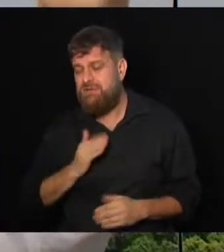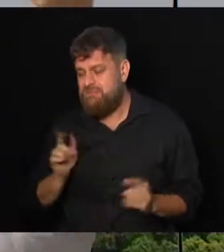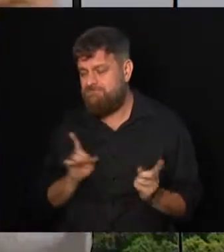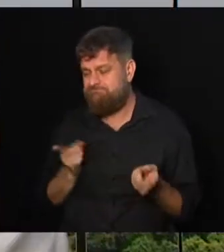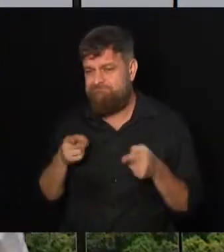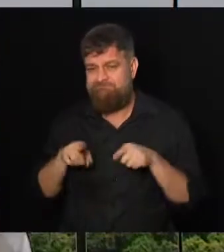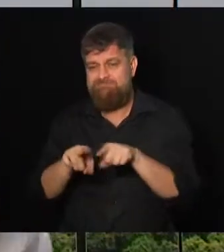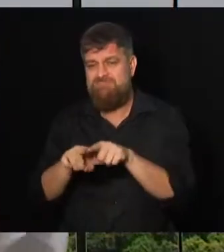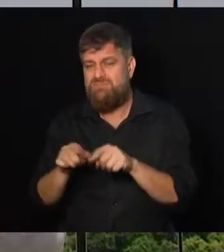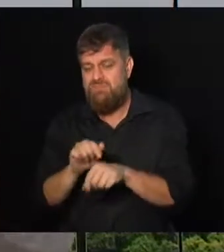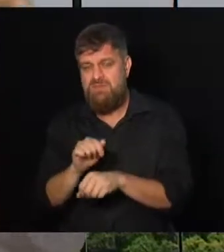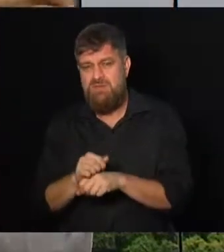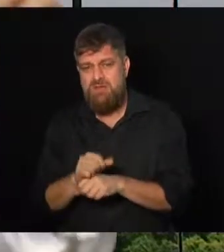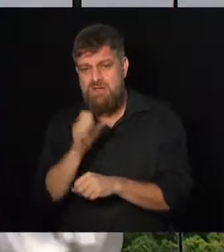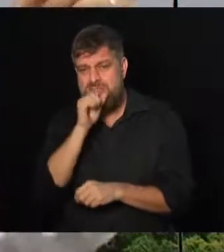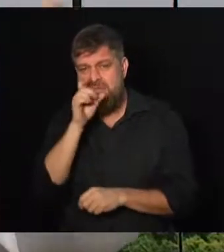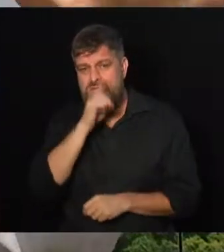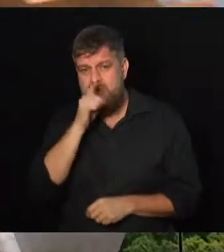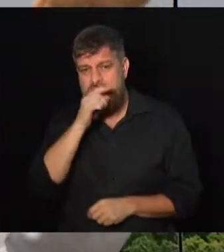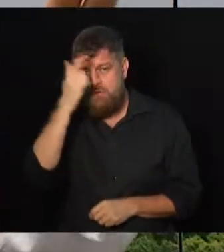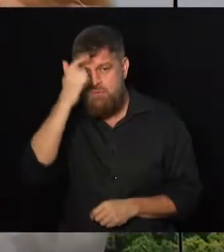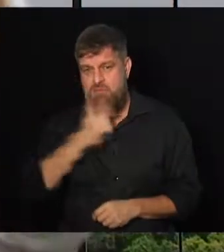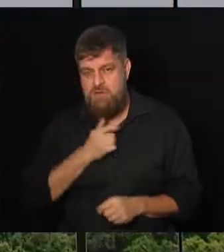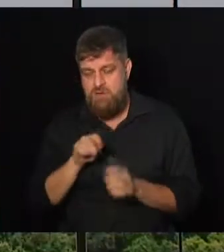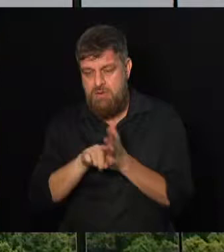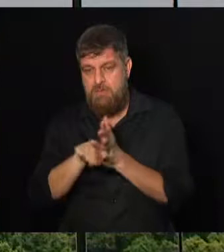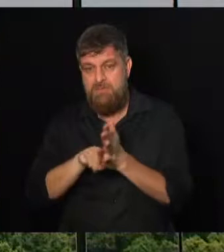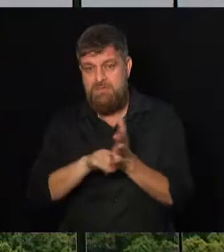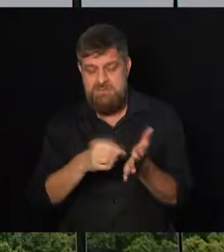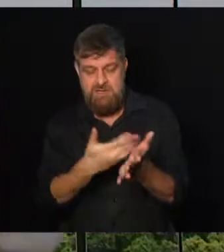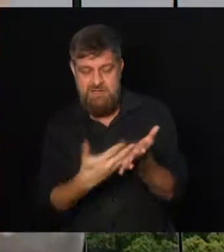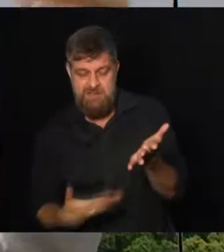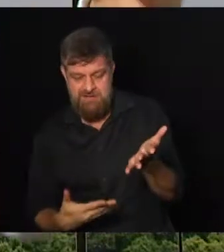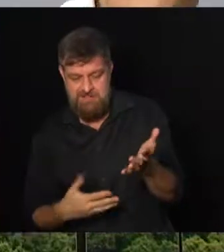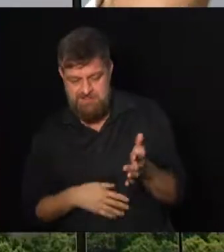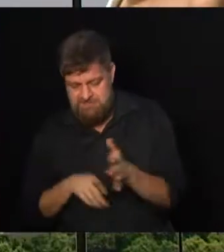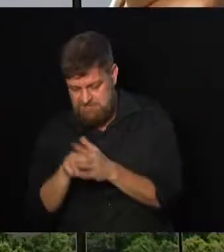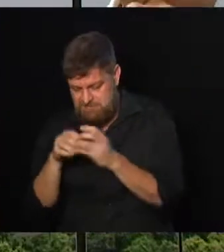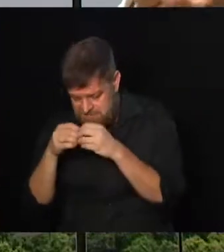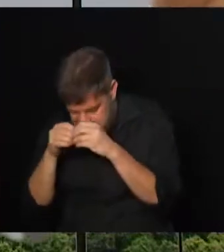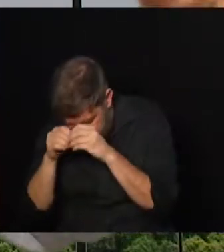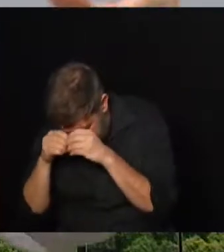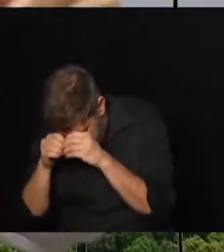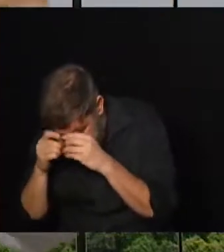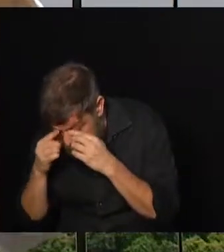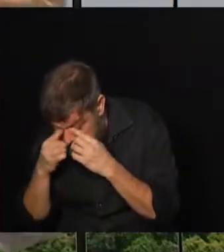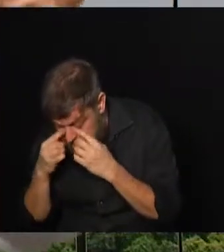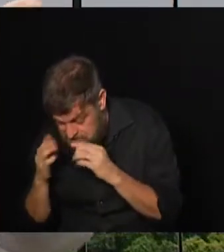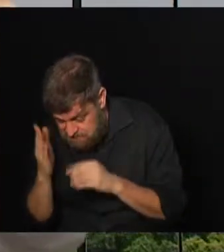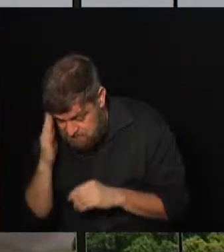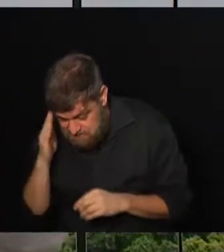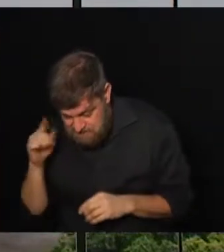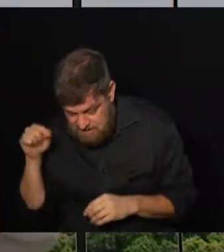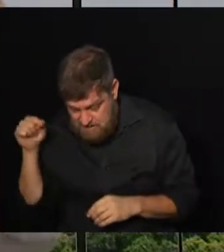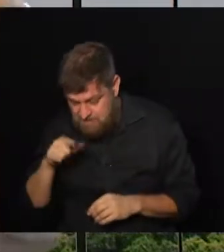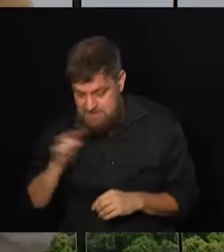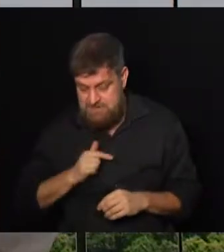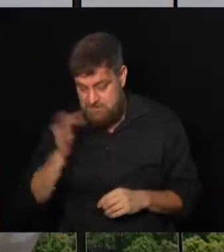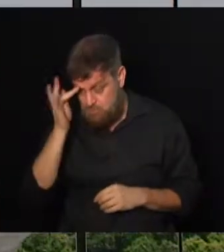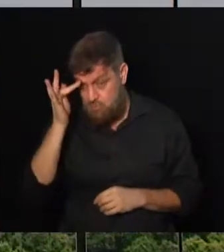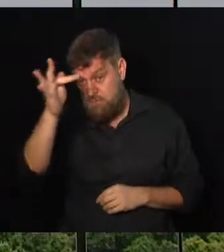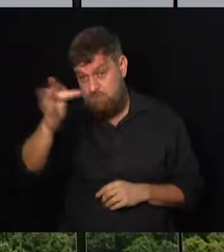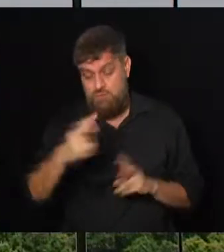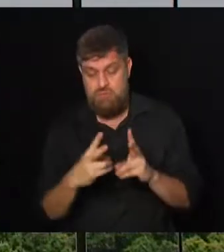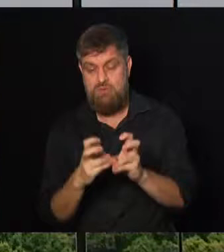final de semana eu estava pensando, acho que eu vou fazer aquele exame de sangue que você dosa, que tipo de câncer vai ter no futuro, né? Foi o que a Angelita Jolie fez, etc. Né? Então, assim, hoje em dia